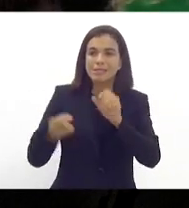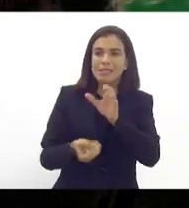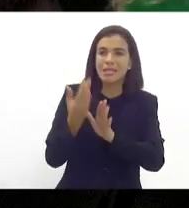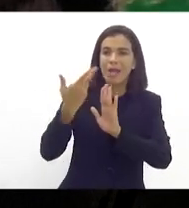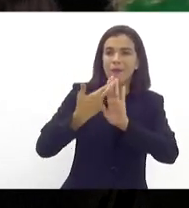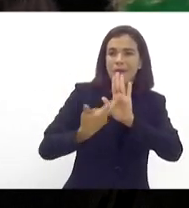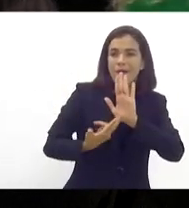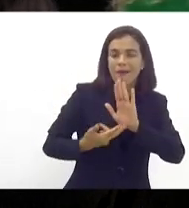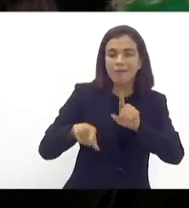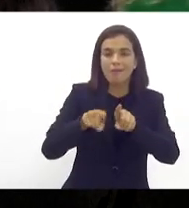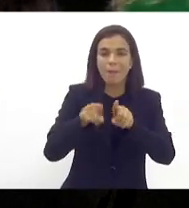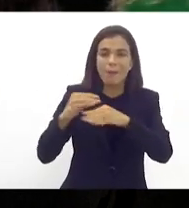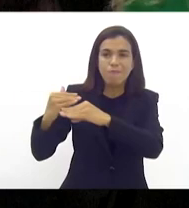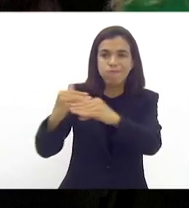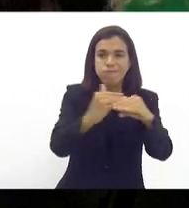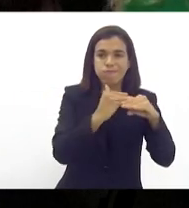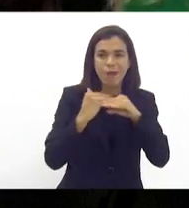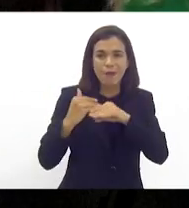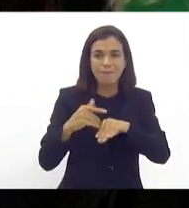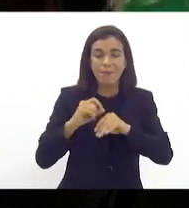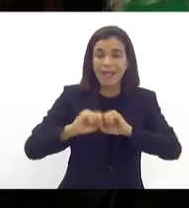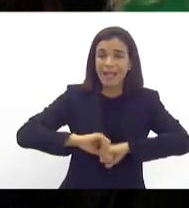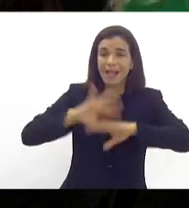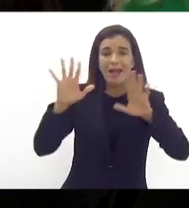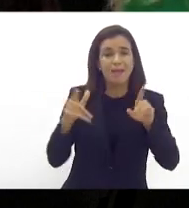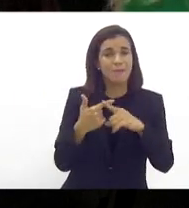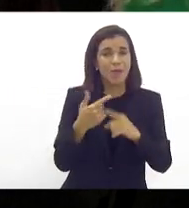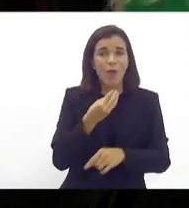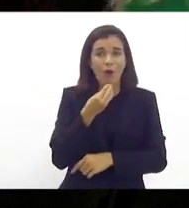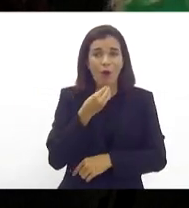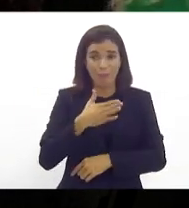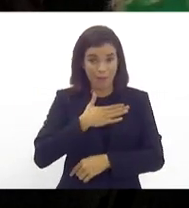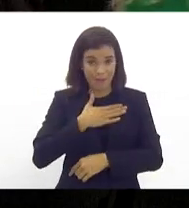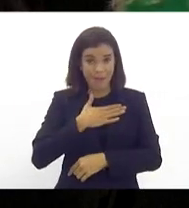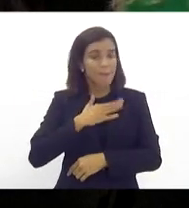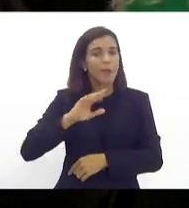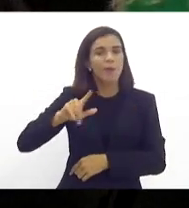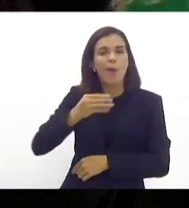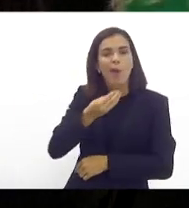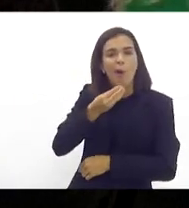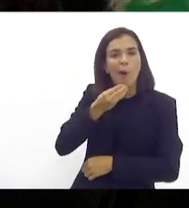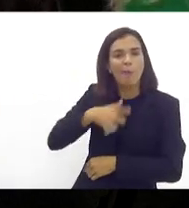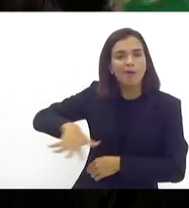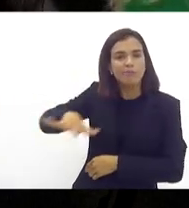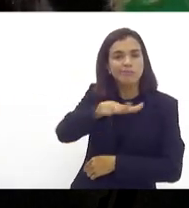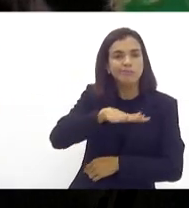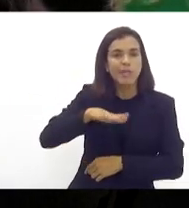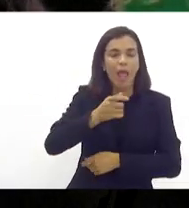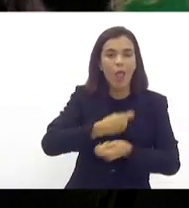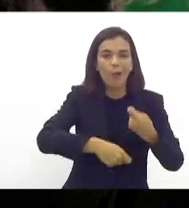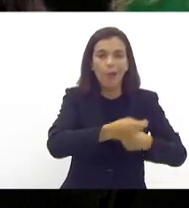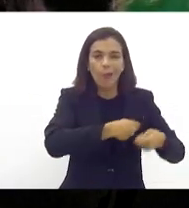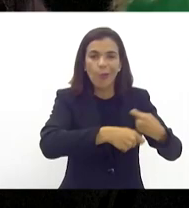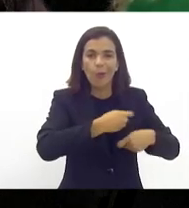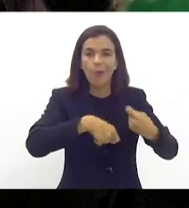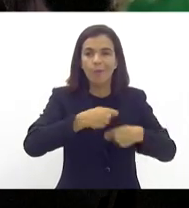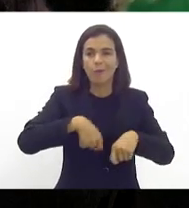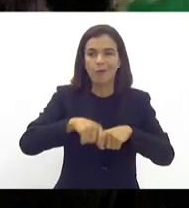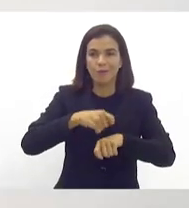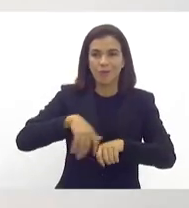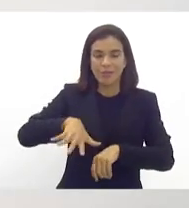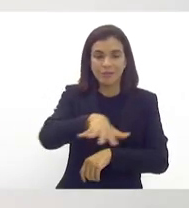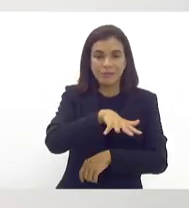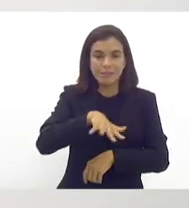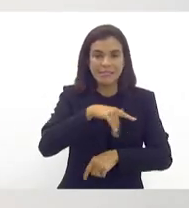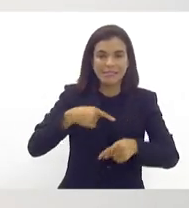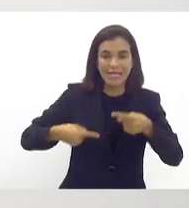uma ação Clara é óbvio pra gente mas não é óbvio pro que tá acontecendo no cenário econômico nesse cenário específico que a gente